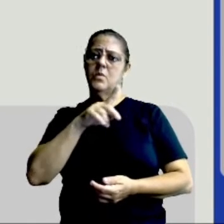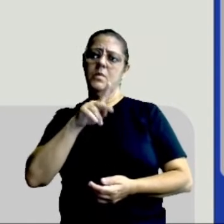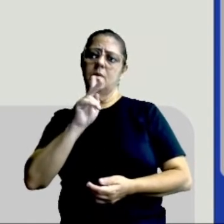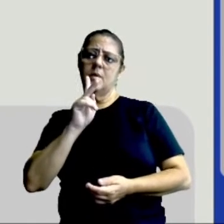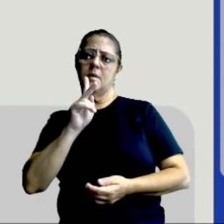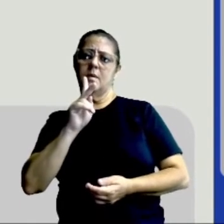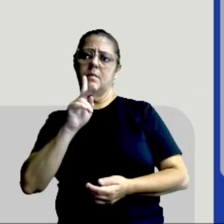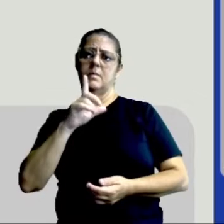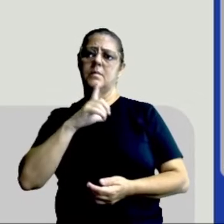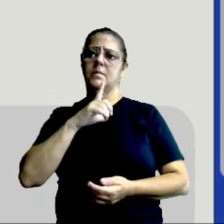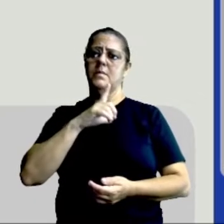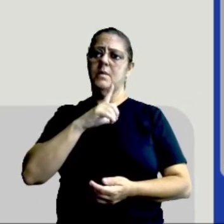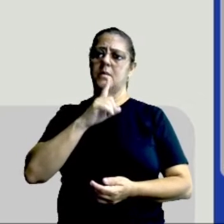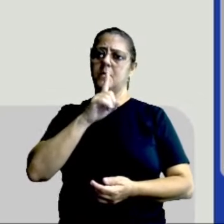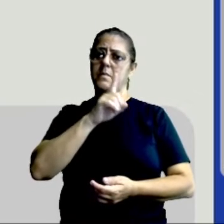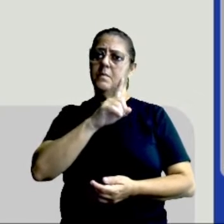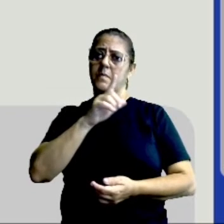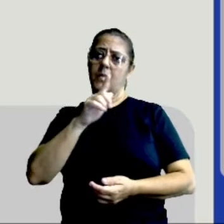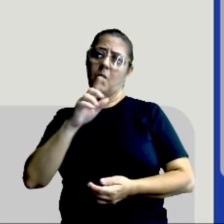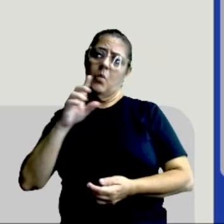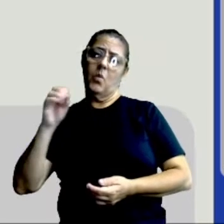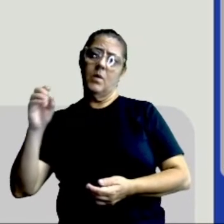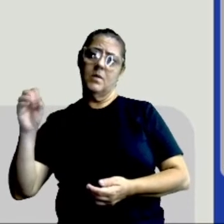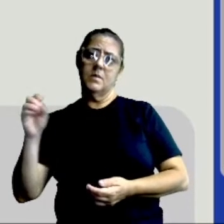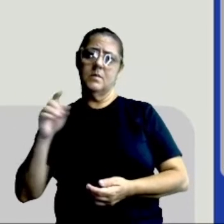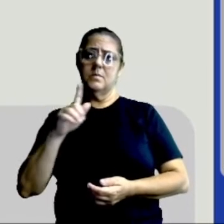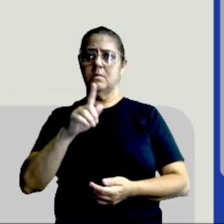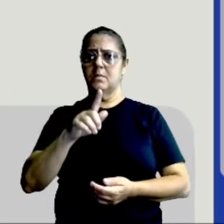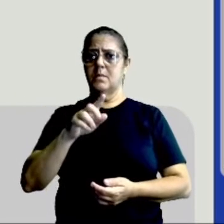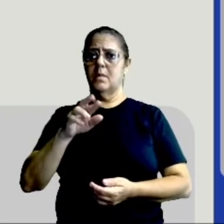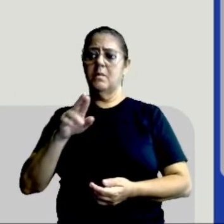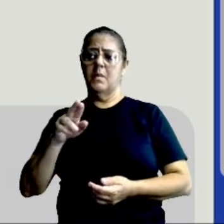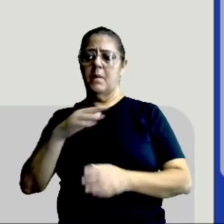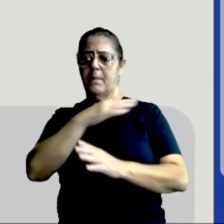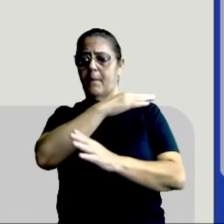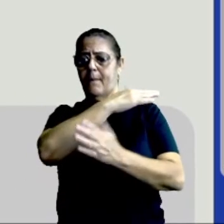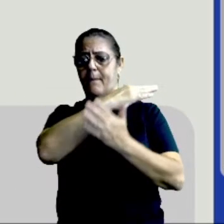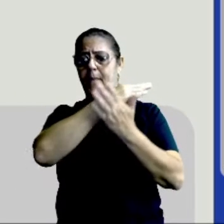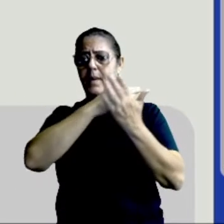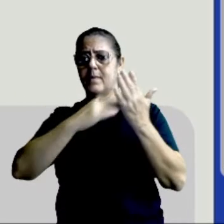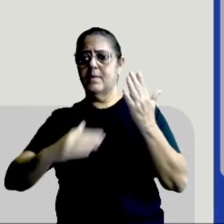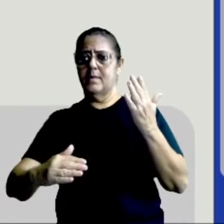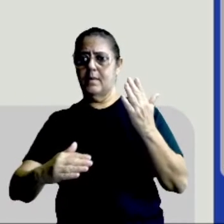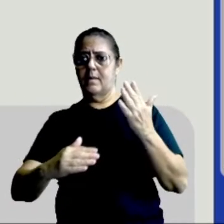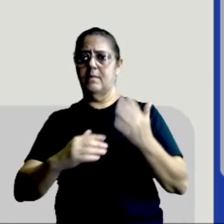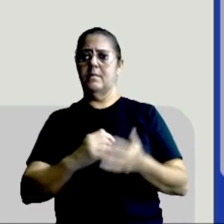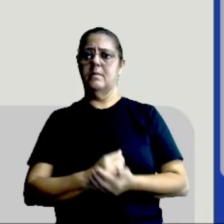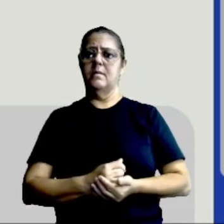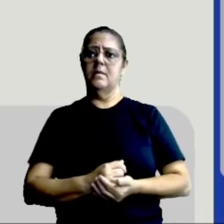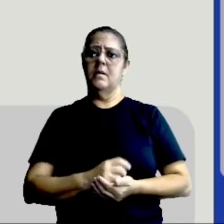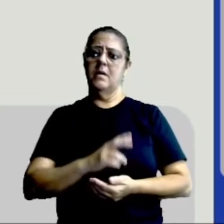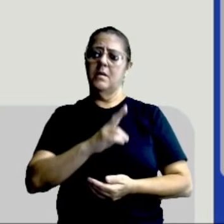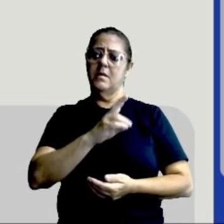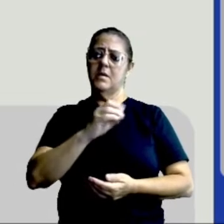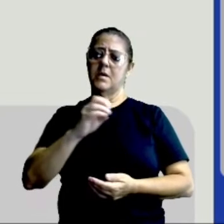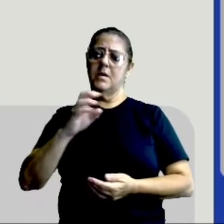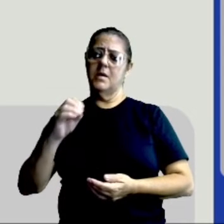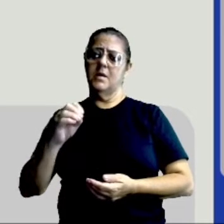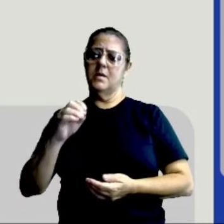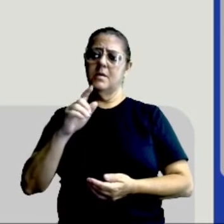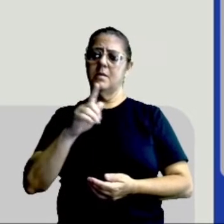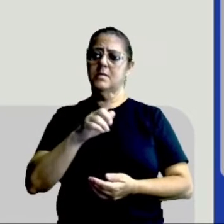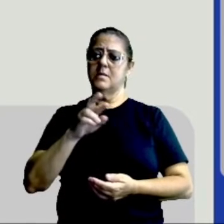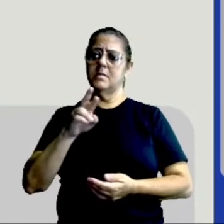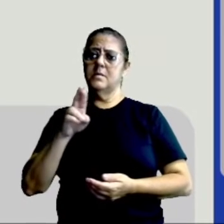1 quilo, perceba que 400 gramas vai estar menos da metade, né, gente? Metade de 1 quilo equivale a 500 gramas, ou